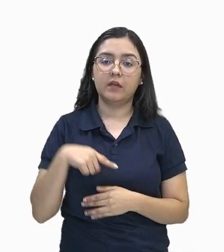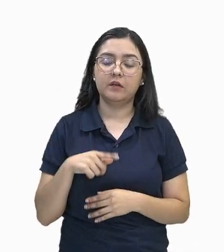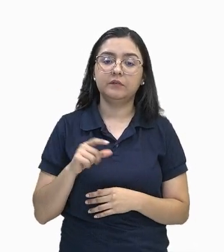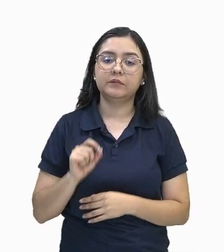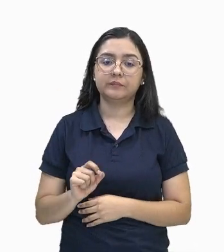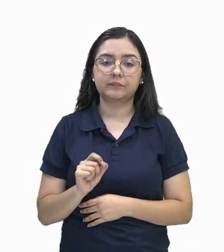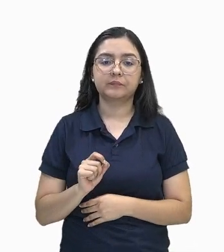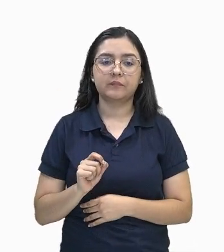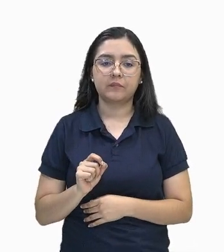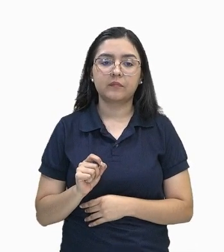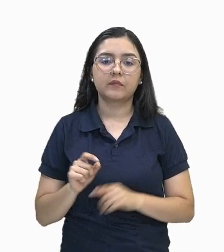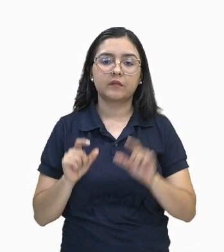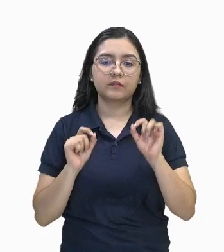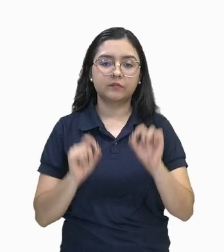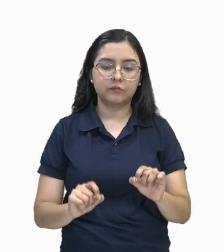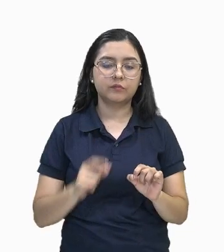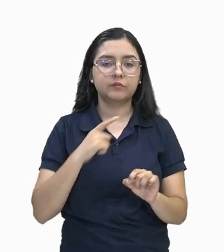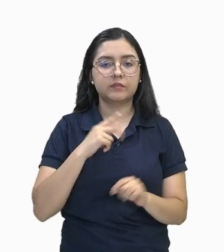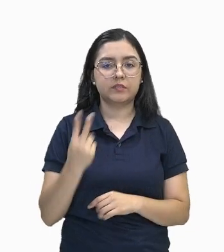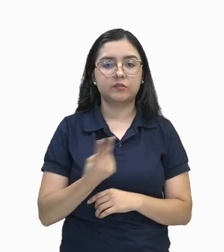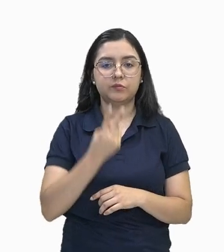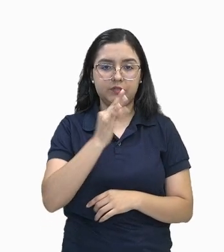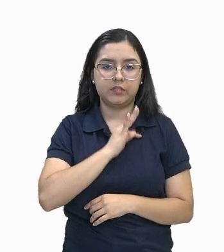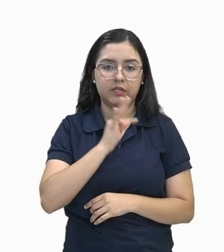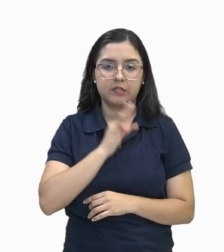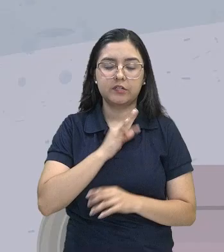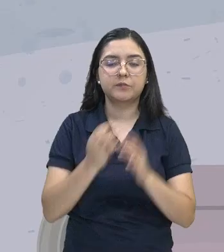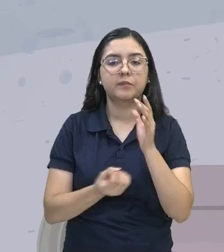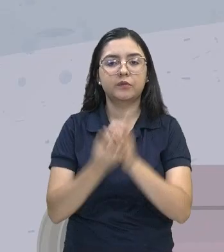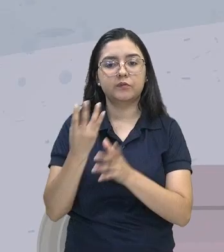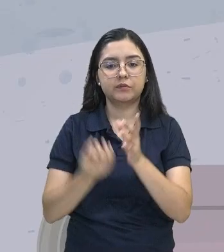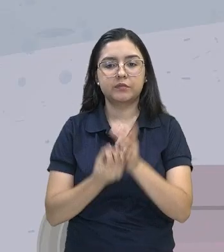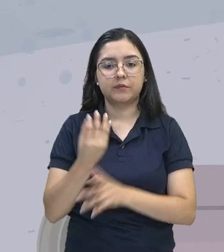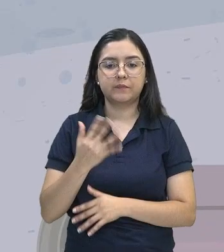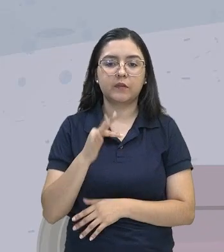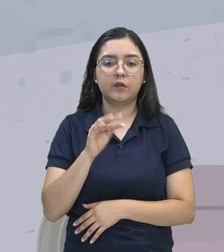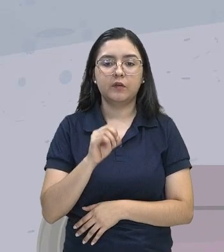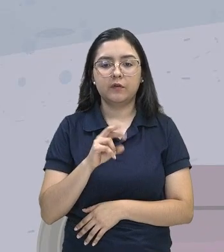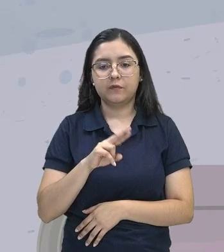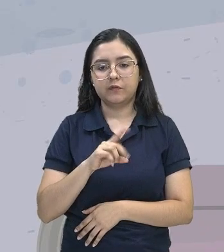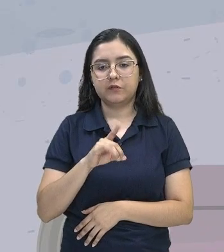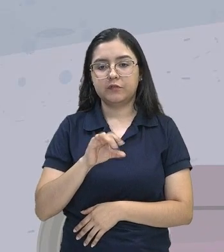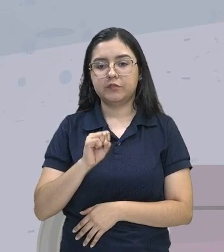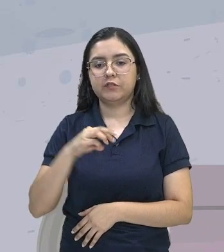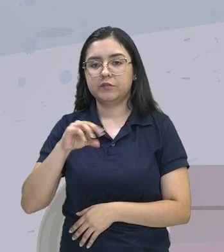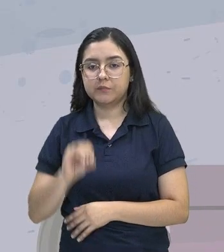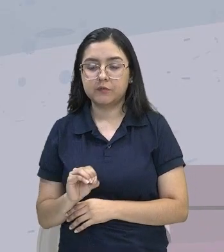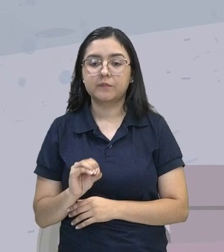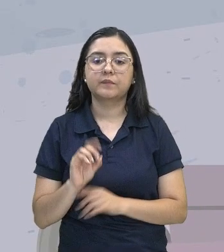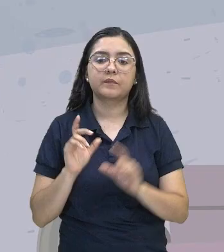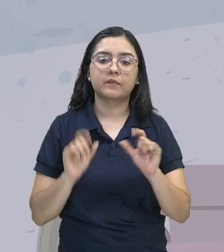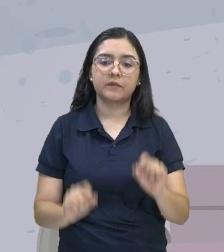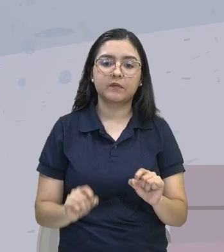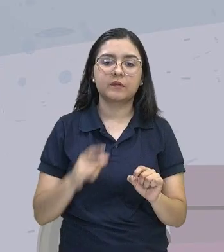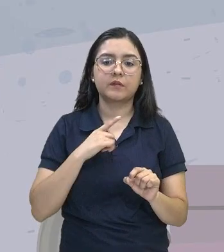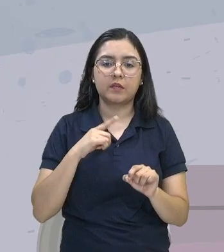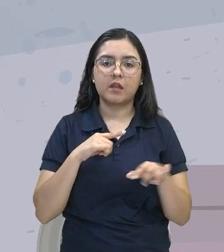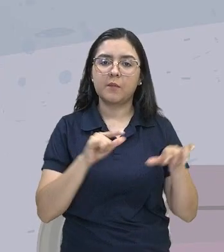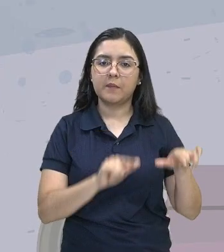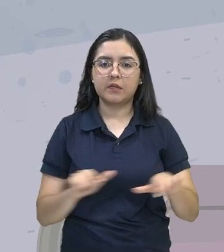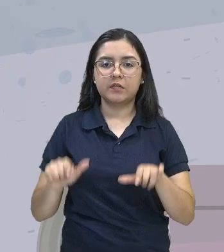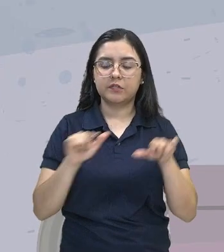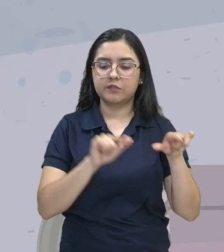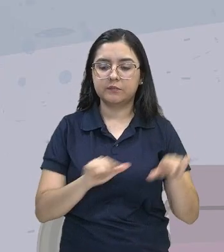sim, do Fordismo e do Taylorismo. O Fordismo, que basicamente pregava ali uma linha de montagem